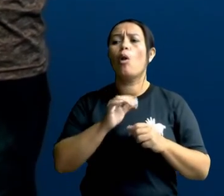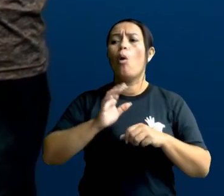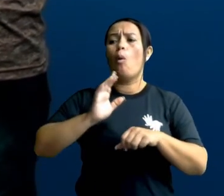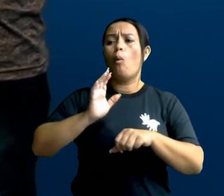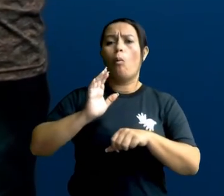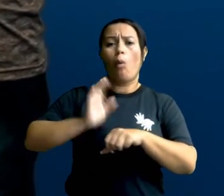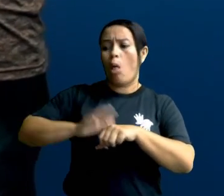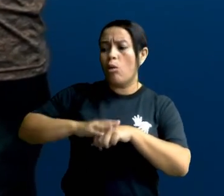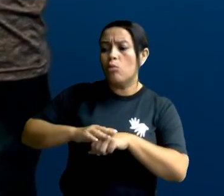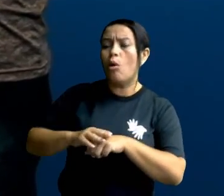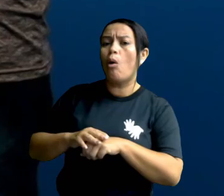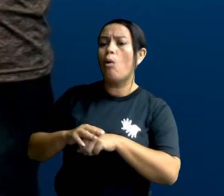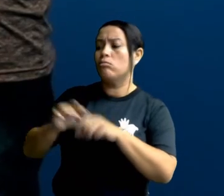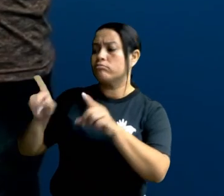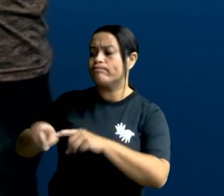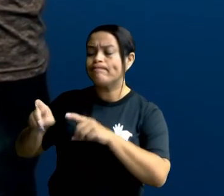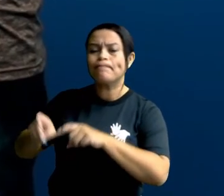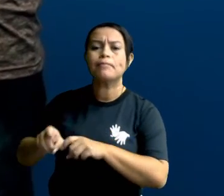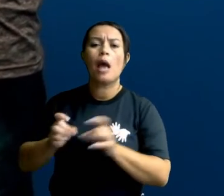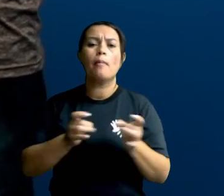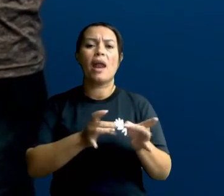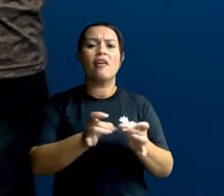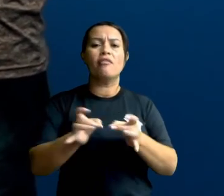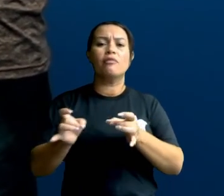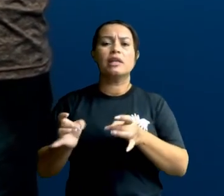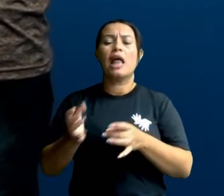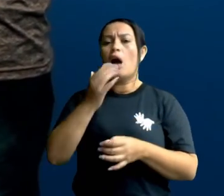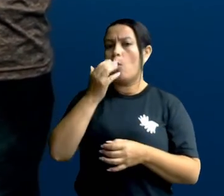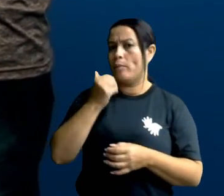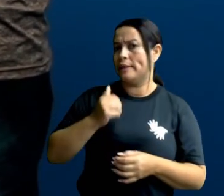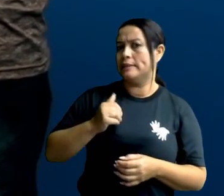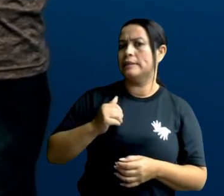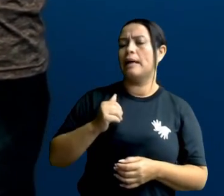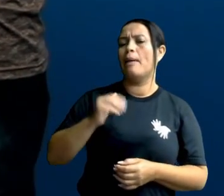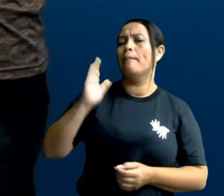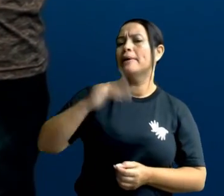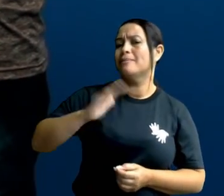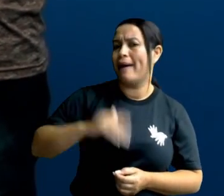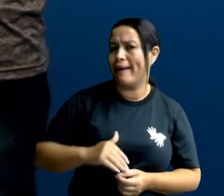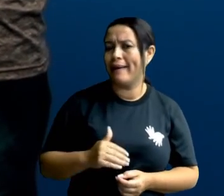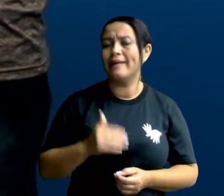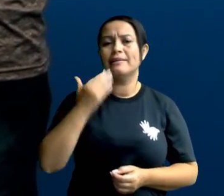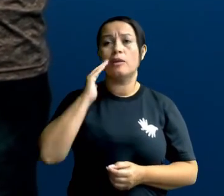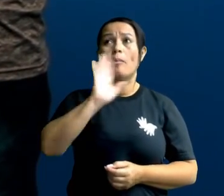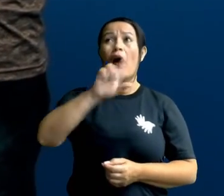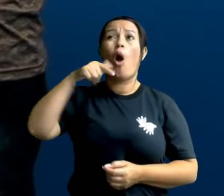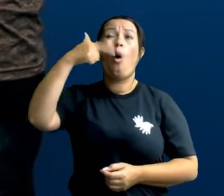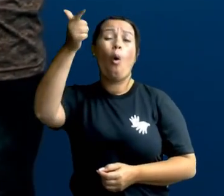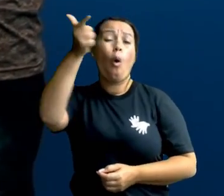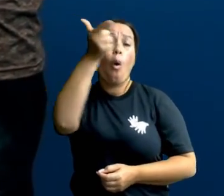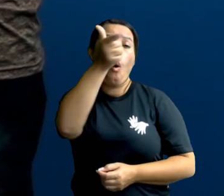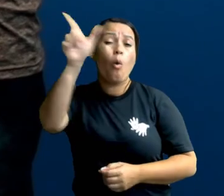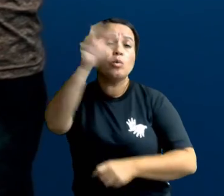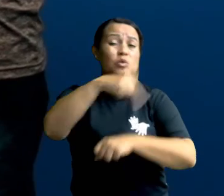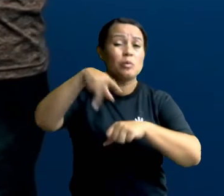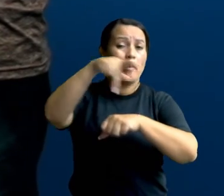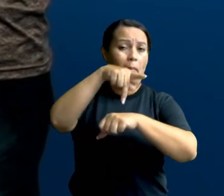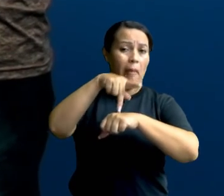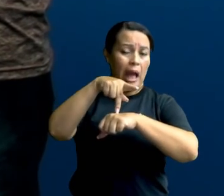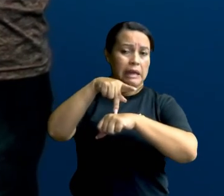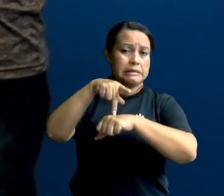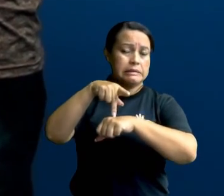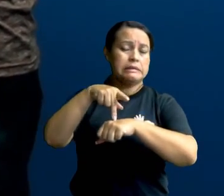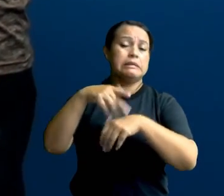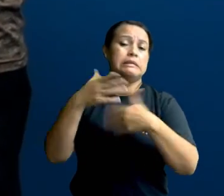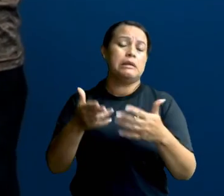produtor, né, de uma monocultura para vender esses alimentos mais baratos para as grandes potências. Então essa desigualdade